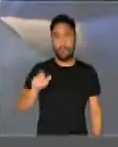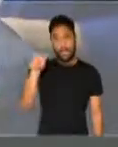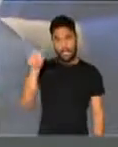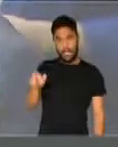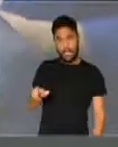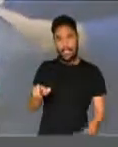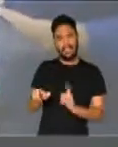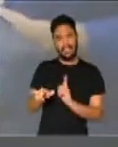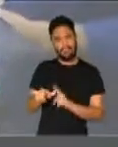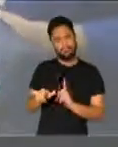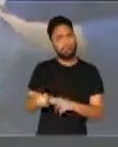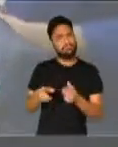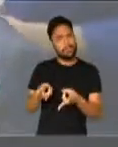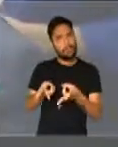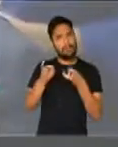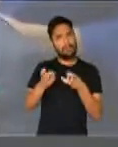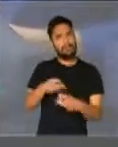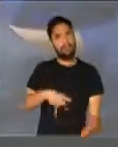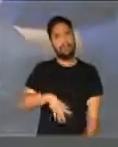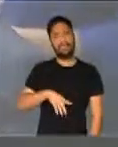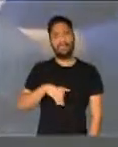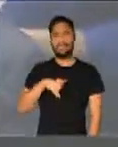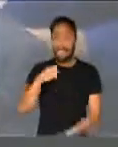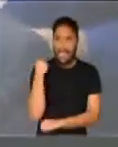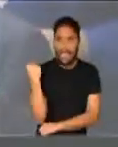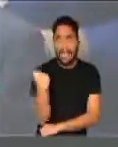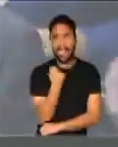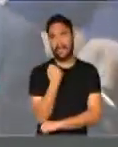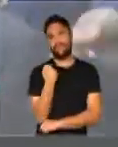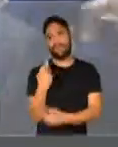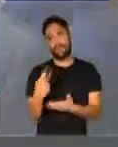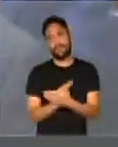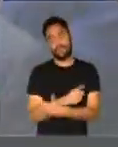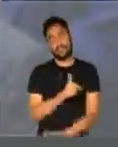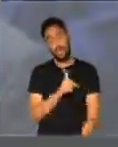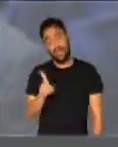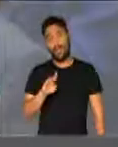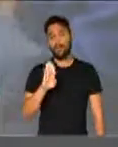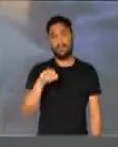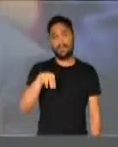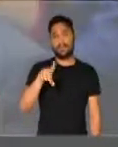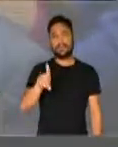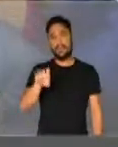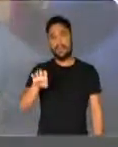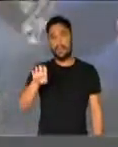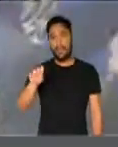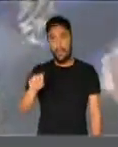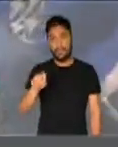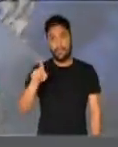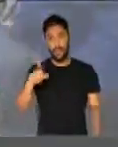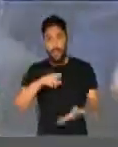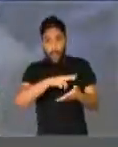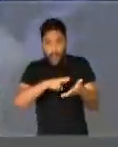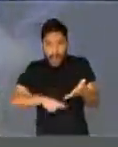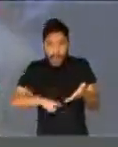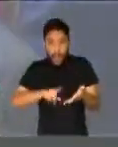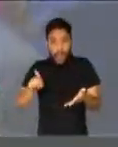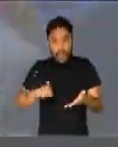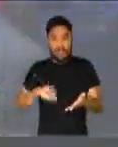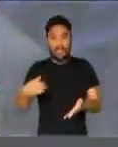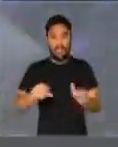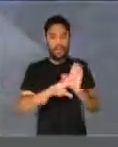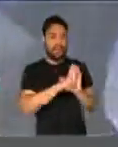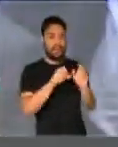deputadas, é muito grave o que está por vir com relação ao BNDES. Na verdade, o relatório da reforma